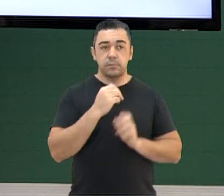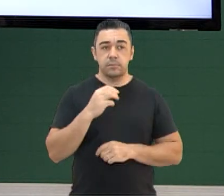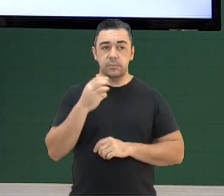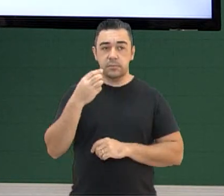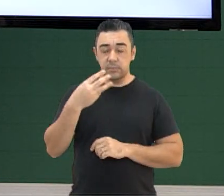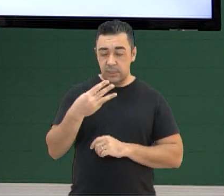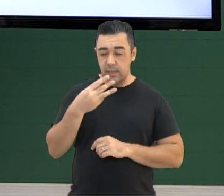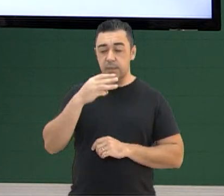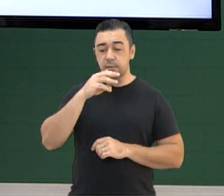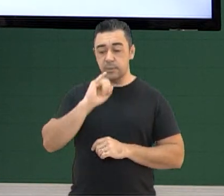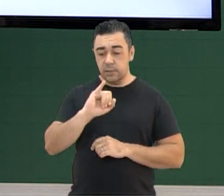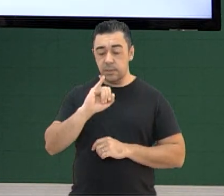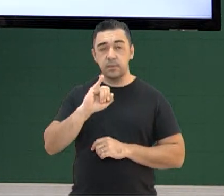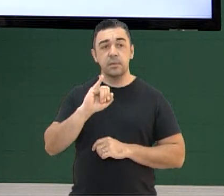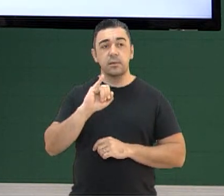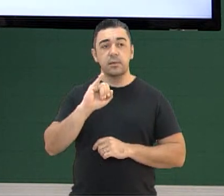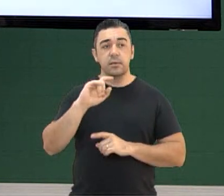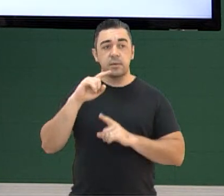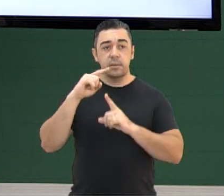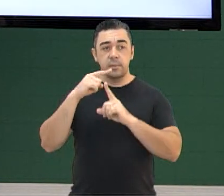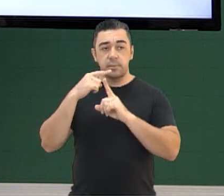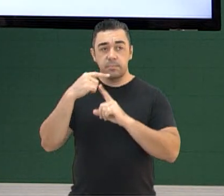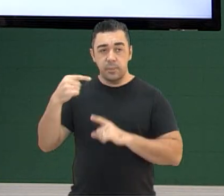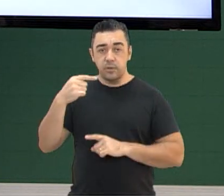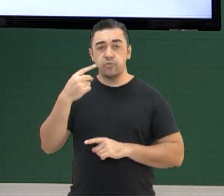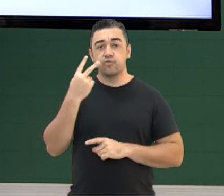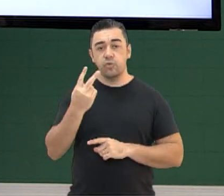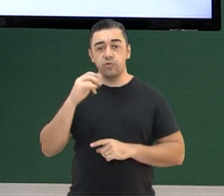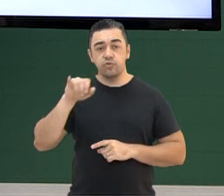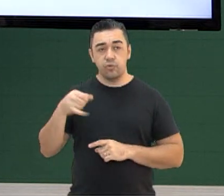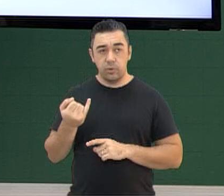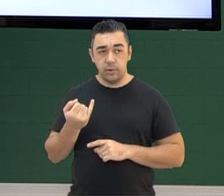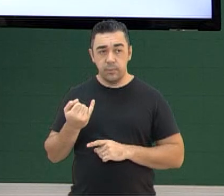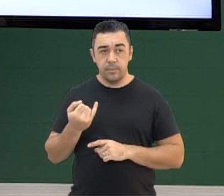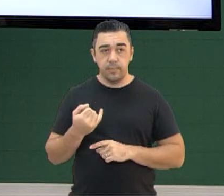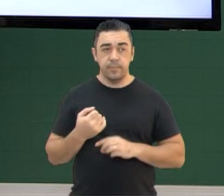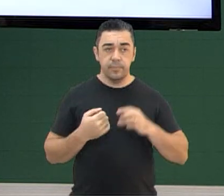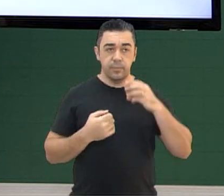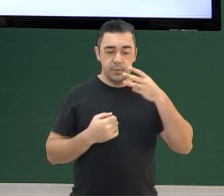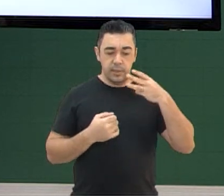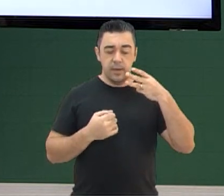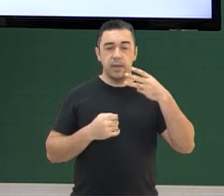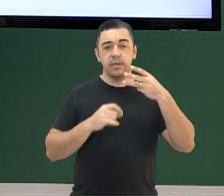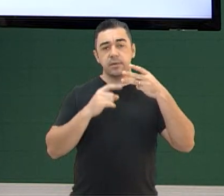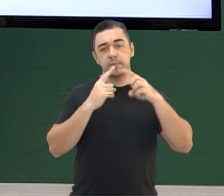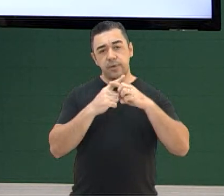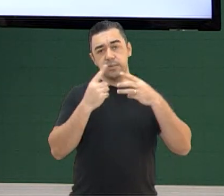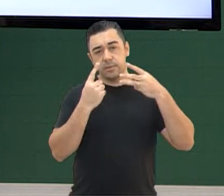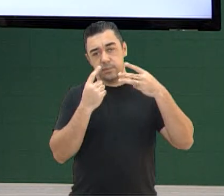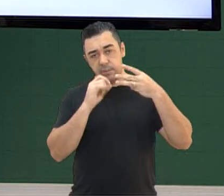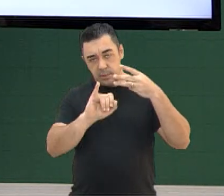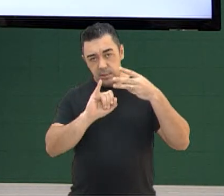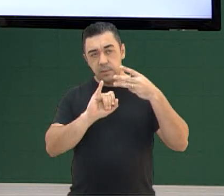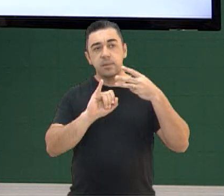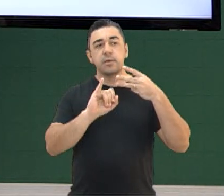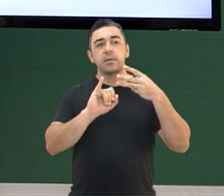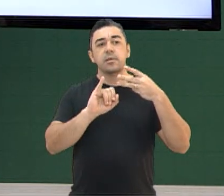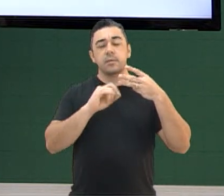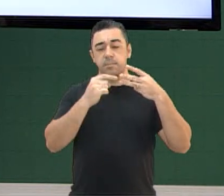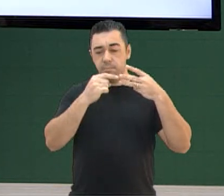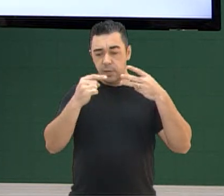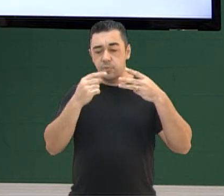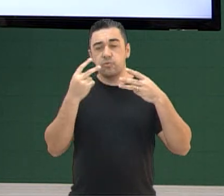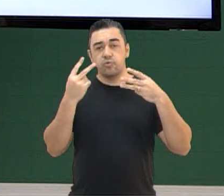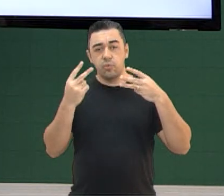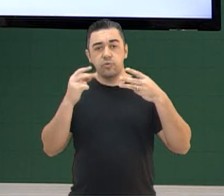3i mais 2j. O que significa? Será 3 vezes i menos 2 vezes j. Isso lembra, pessoal,